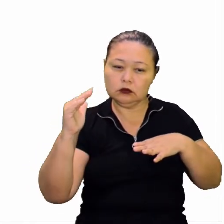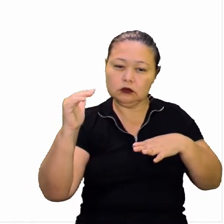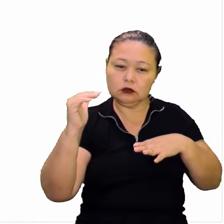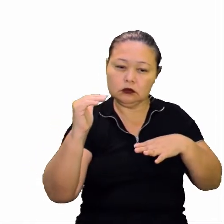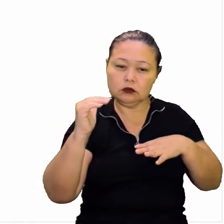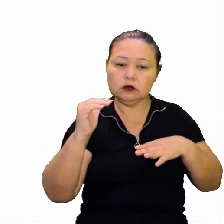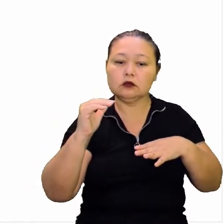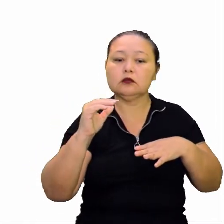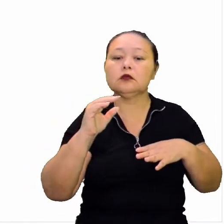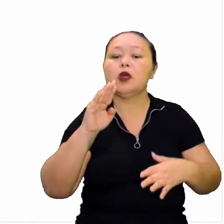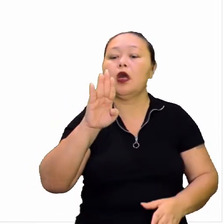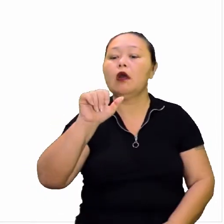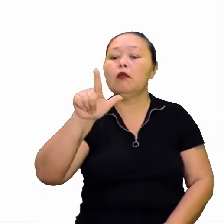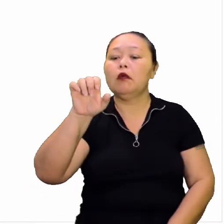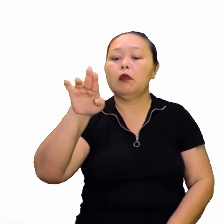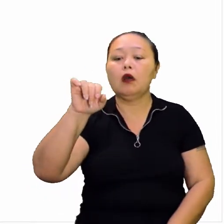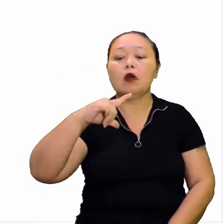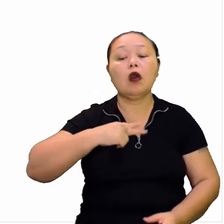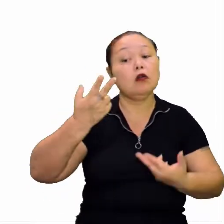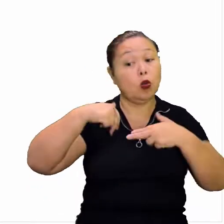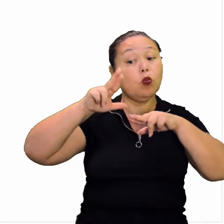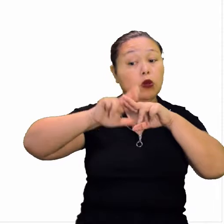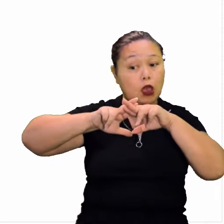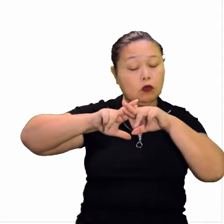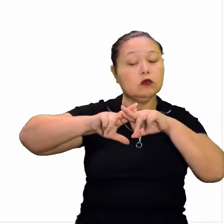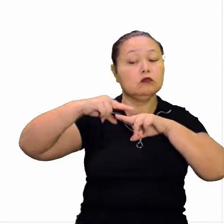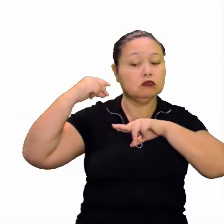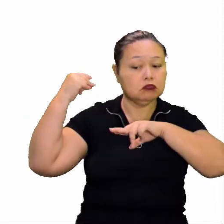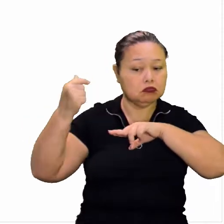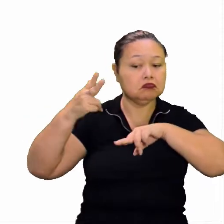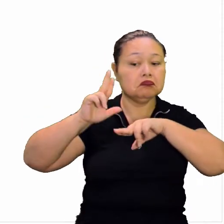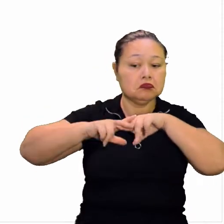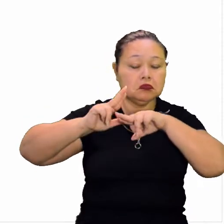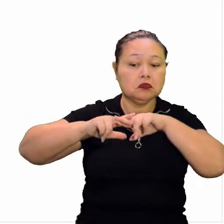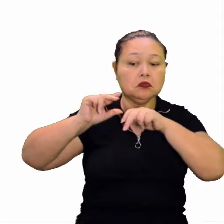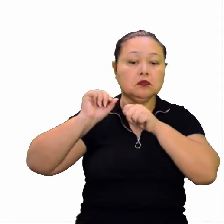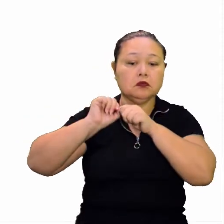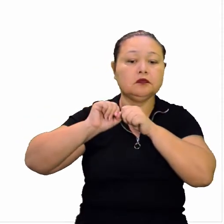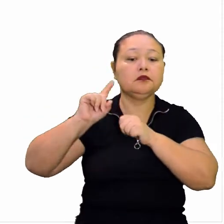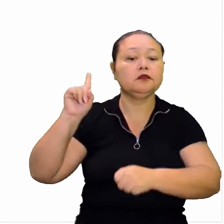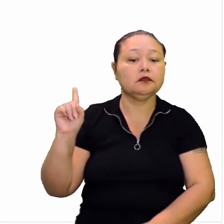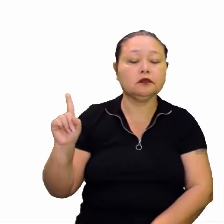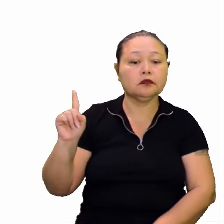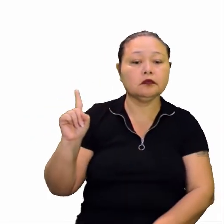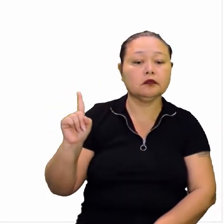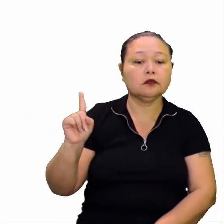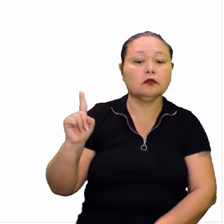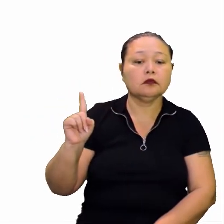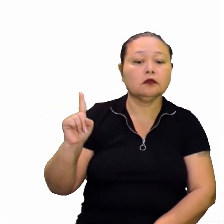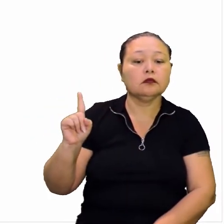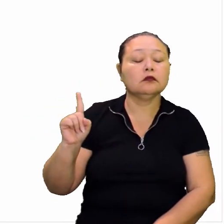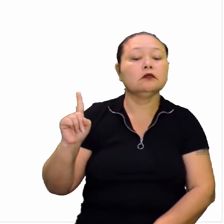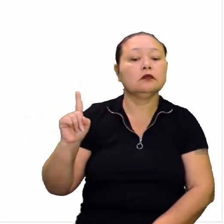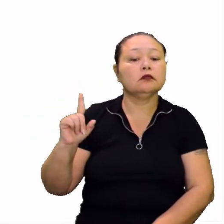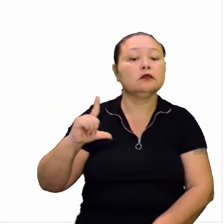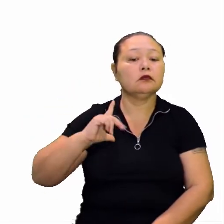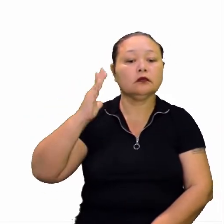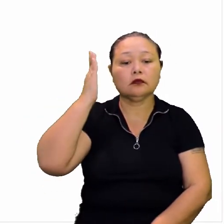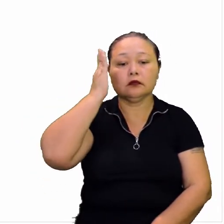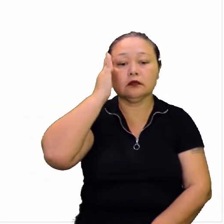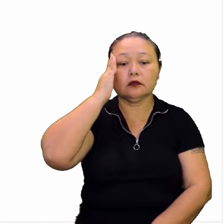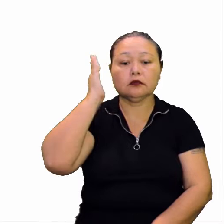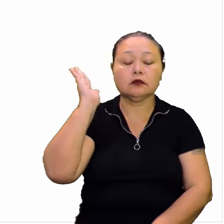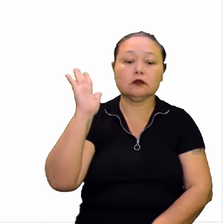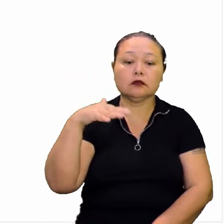pela Babilônia. Lá ele ficou preso por um bom tempo, tanto é o chamado cativeiro da Babilônia. Tem que saber